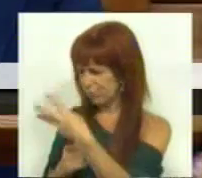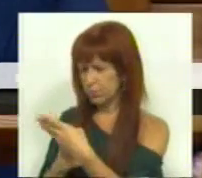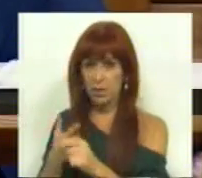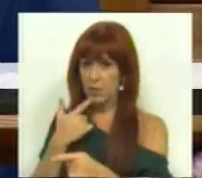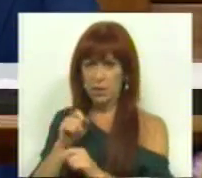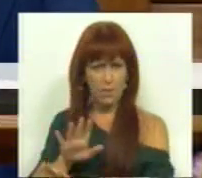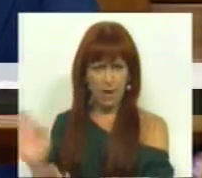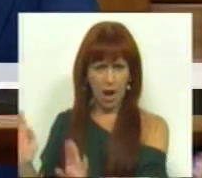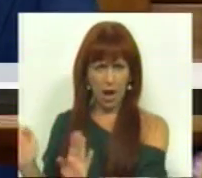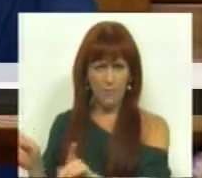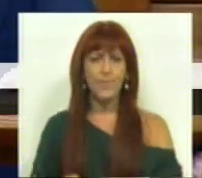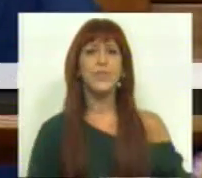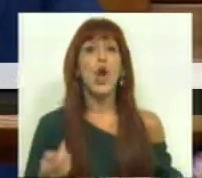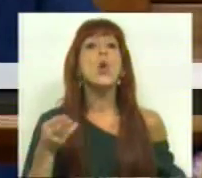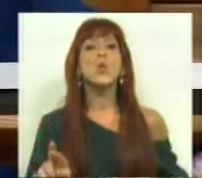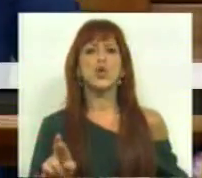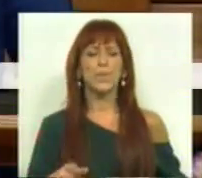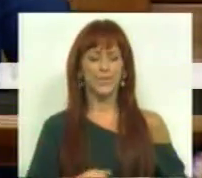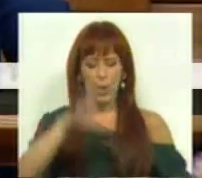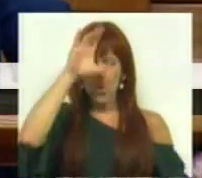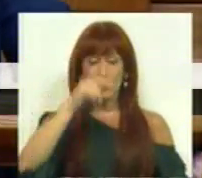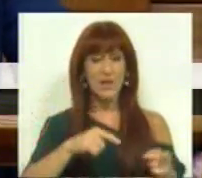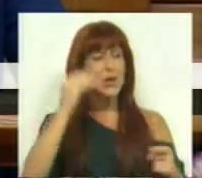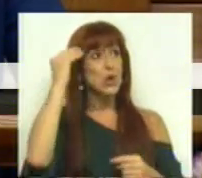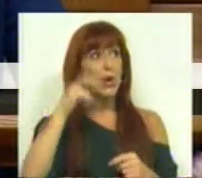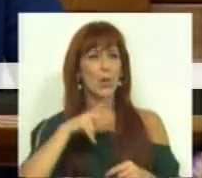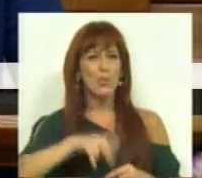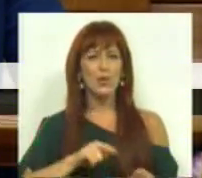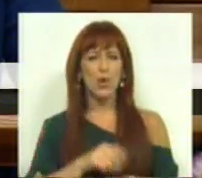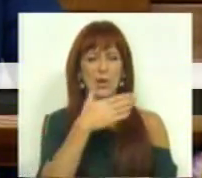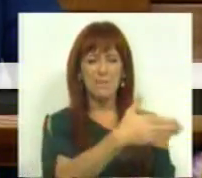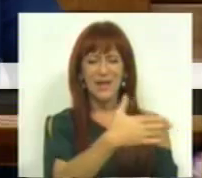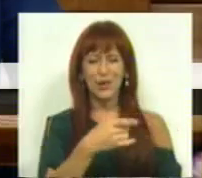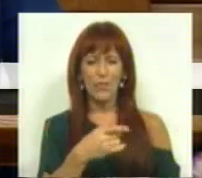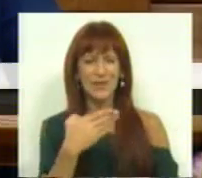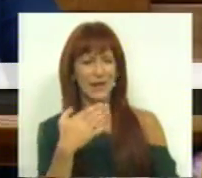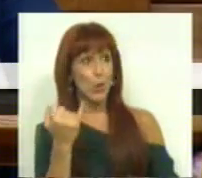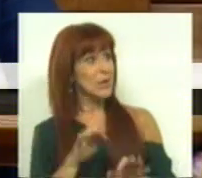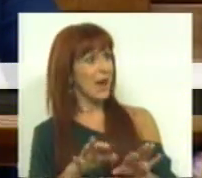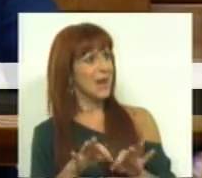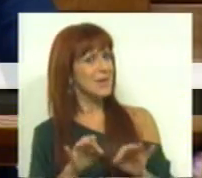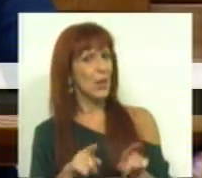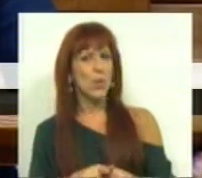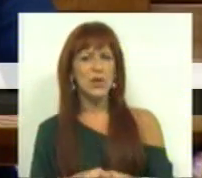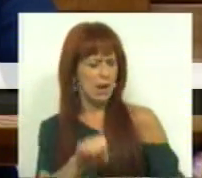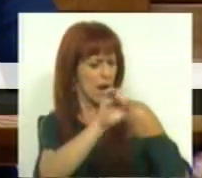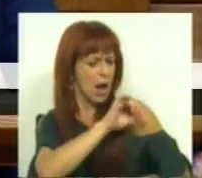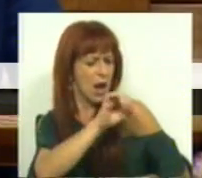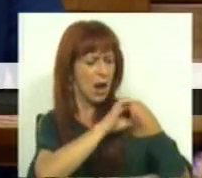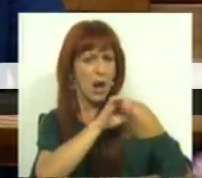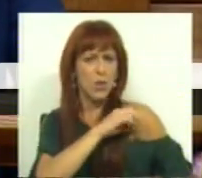que não podemos ter. Este Governo sonha com o país de 1972,